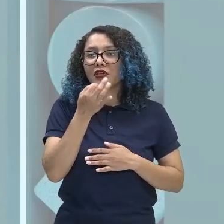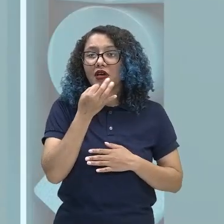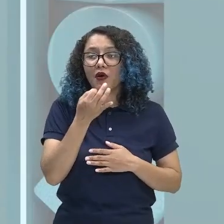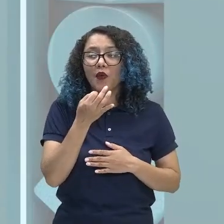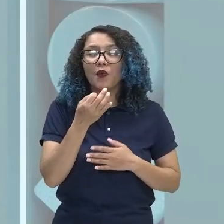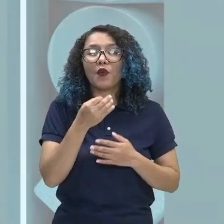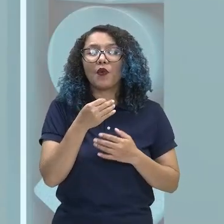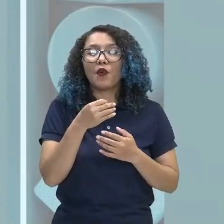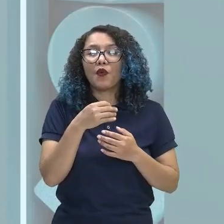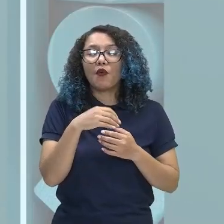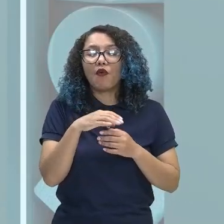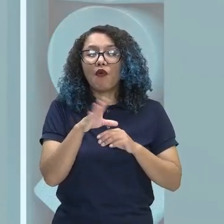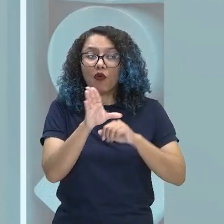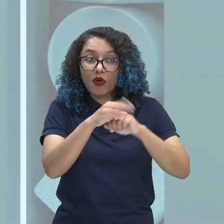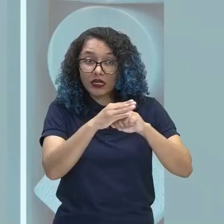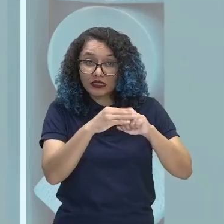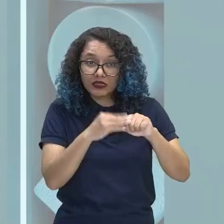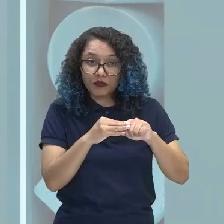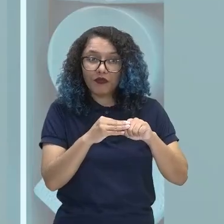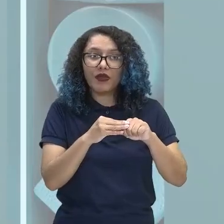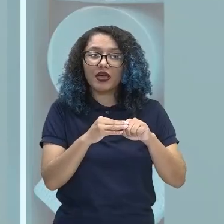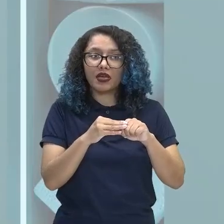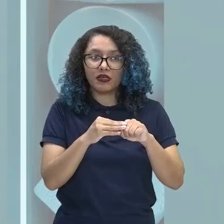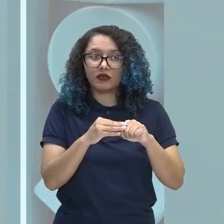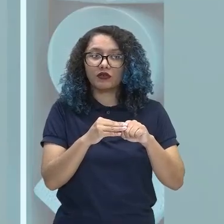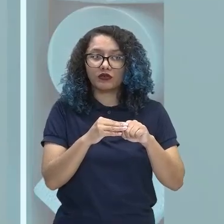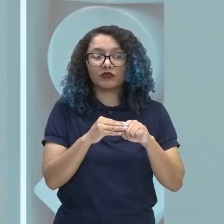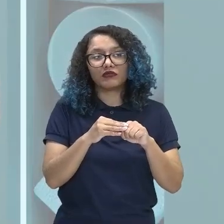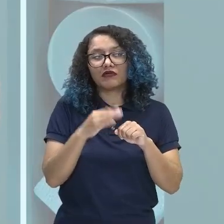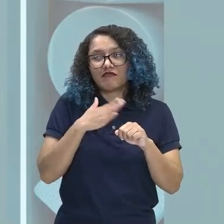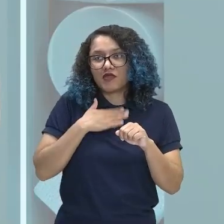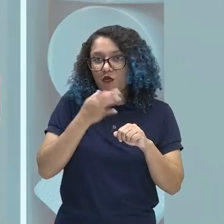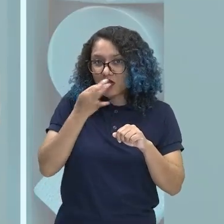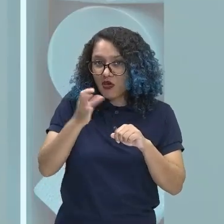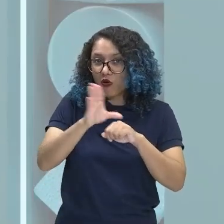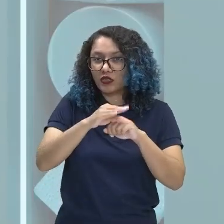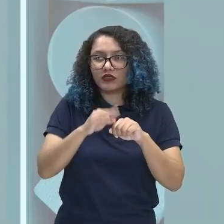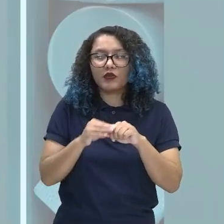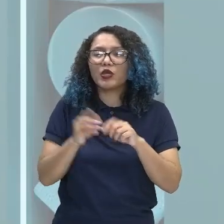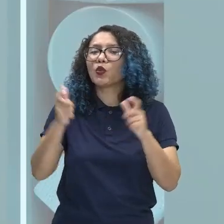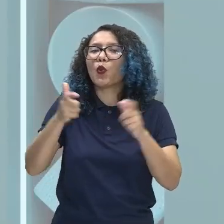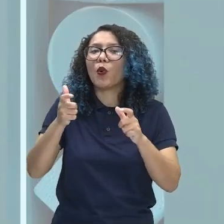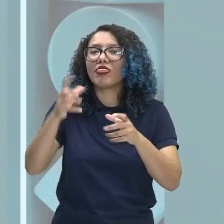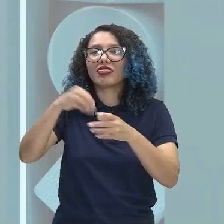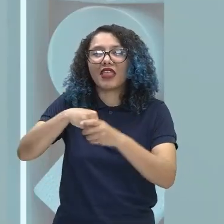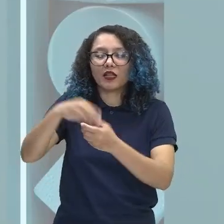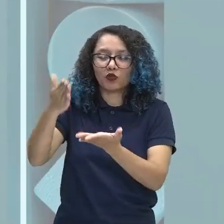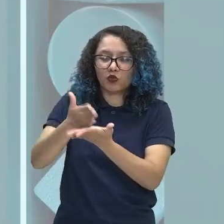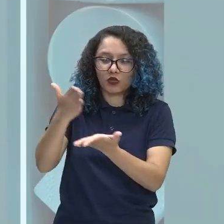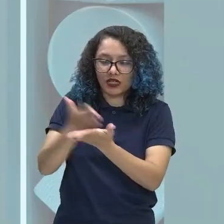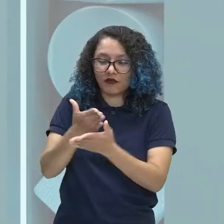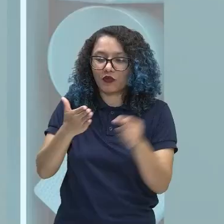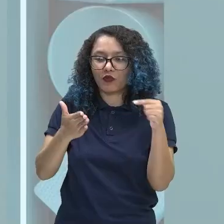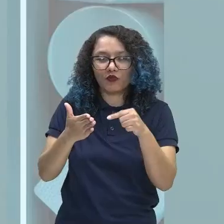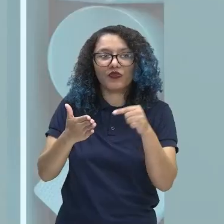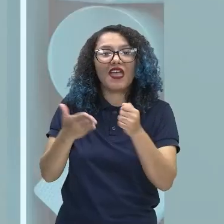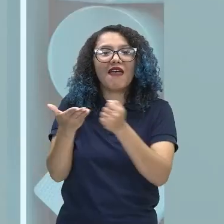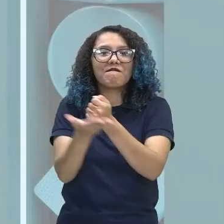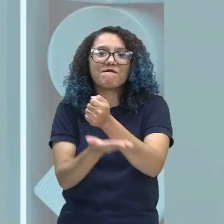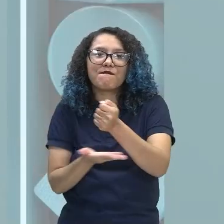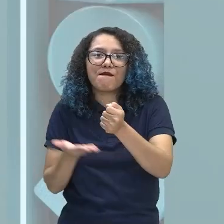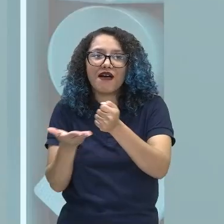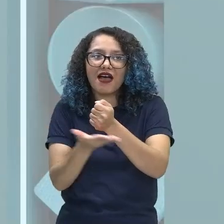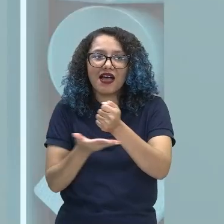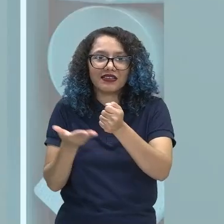conhecimento está nos livros, né? Os livros é o nosso apoio